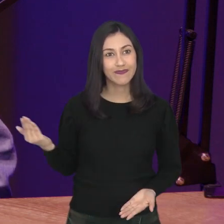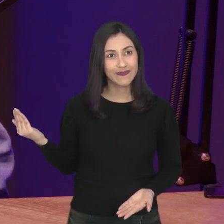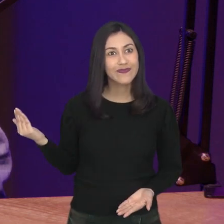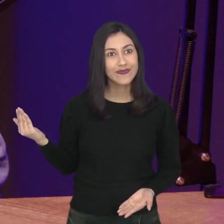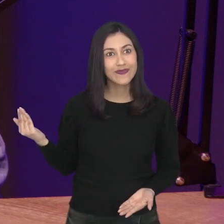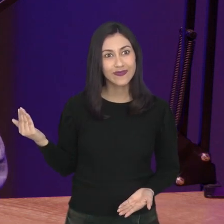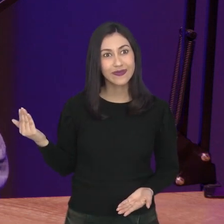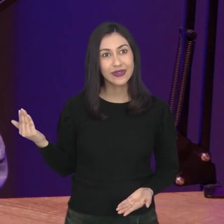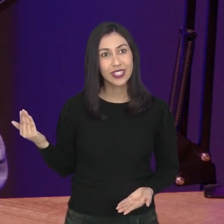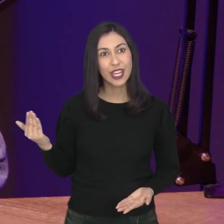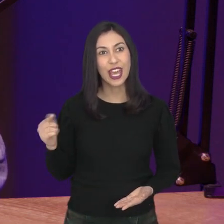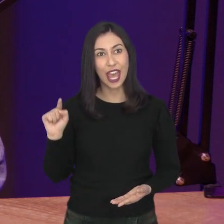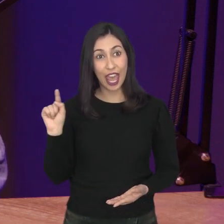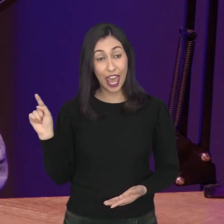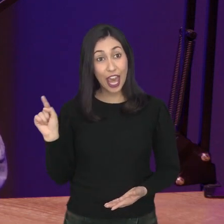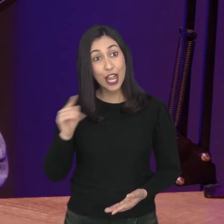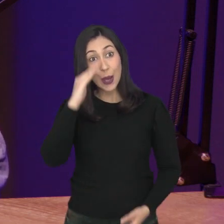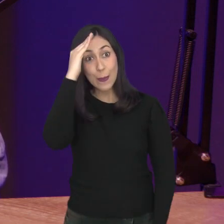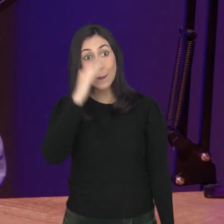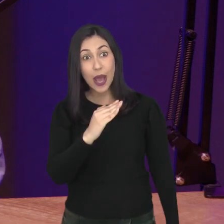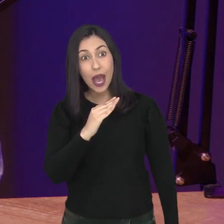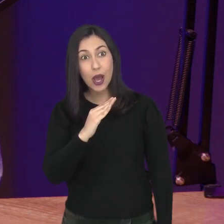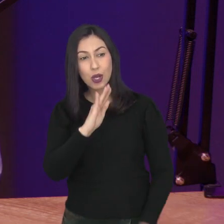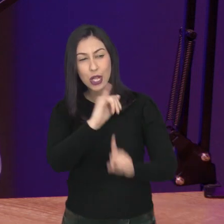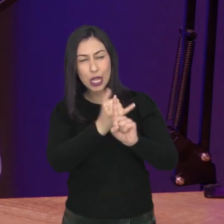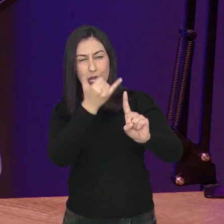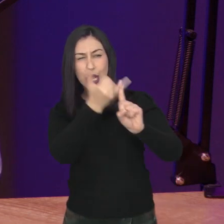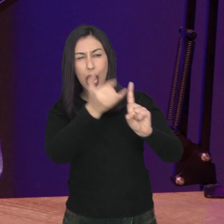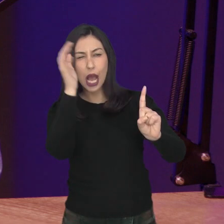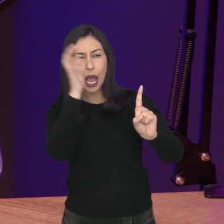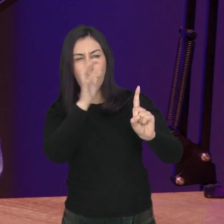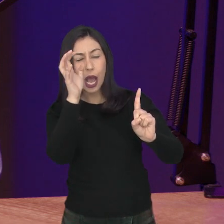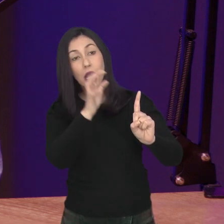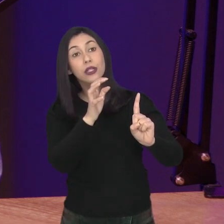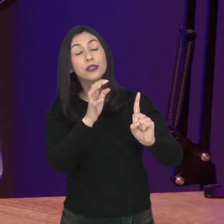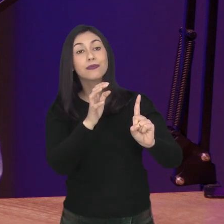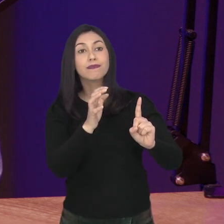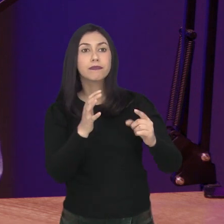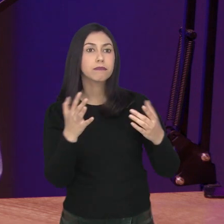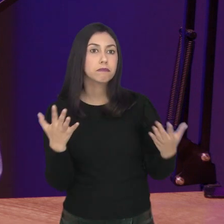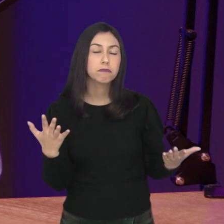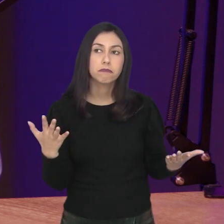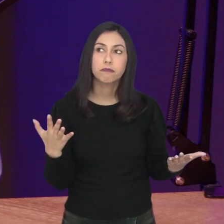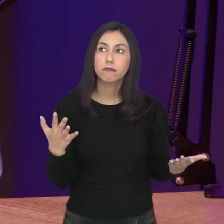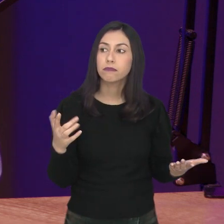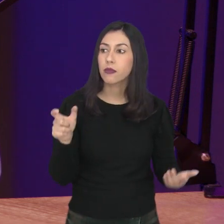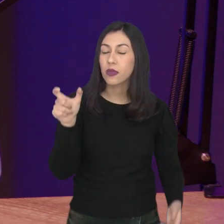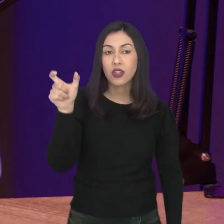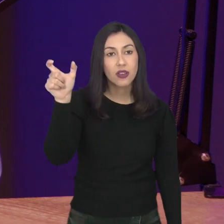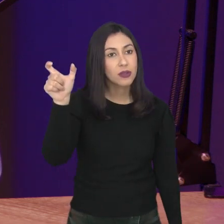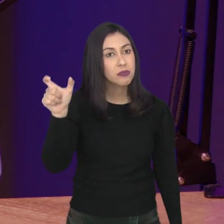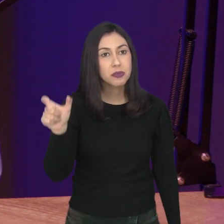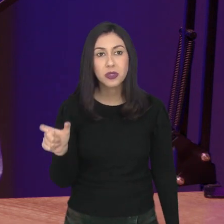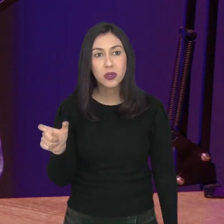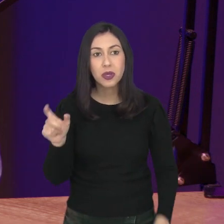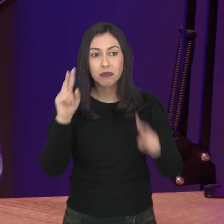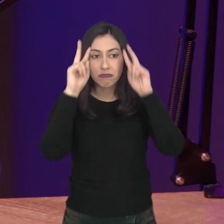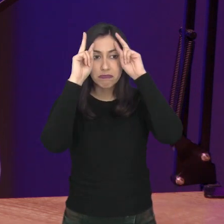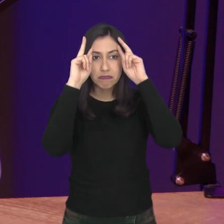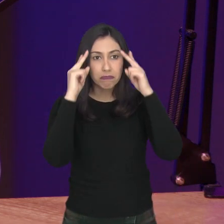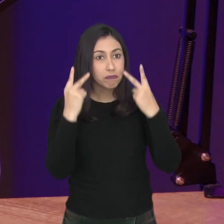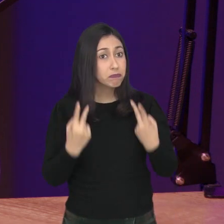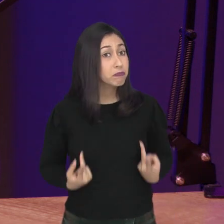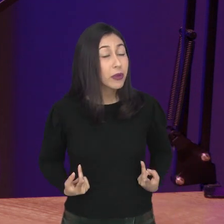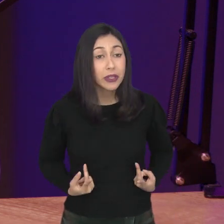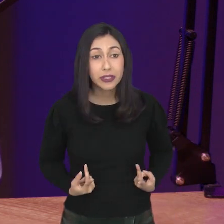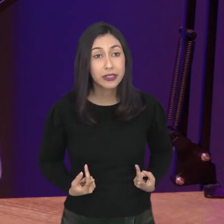das protagonistas, né, que pratica o bullying na série A Lição, ela é uma pessoa que ela é humana em